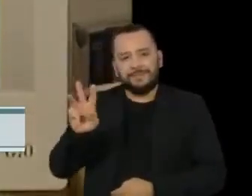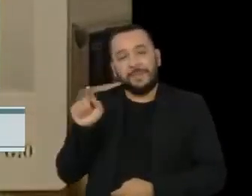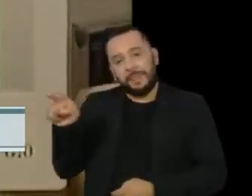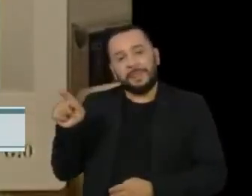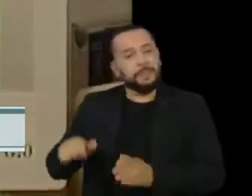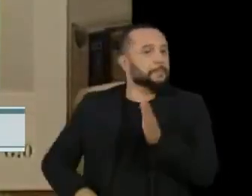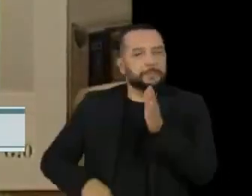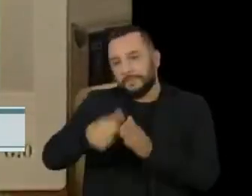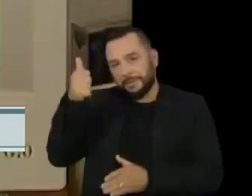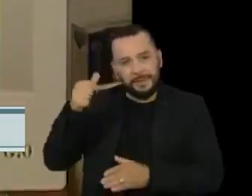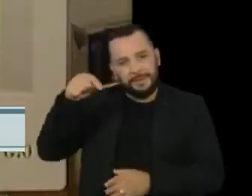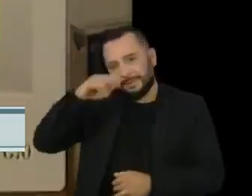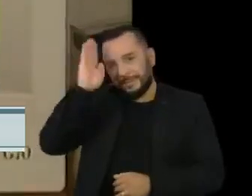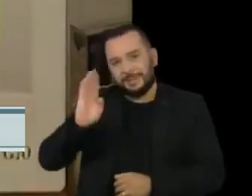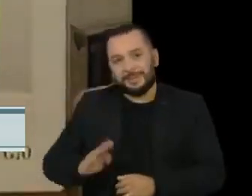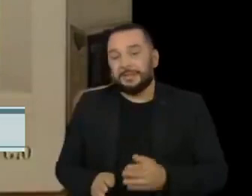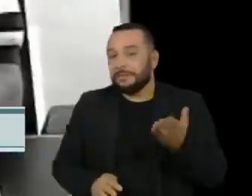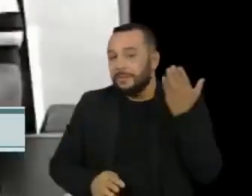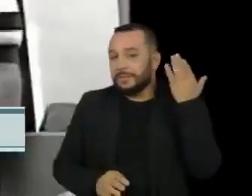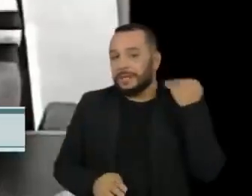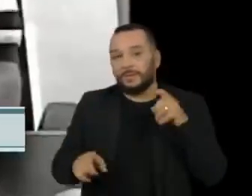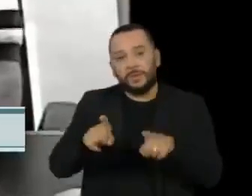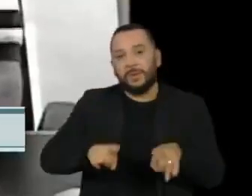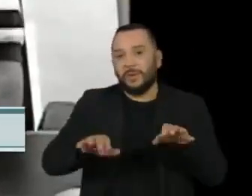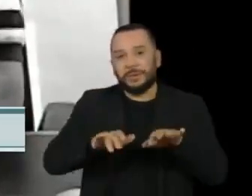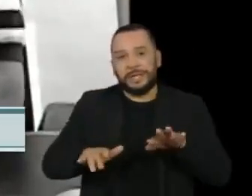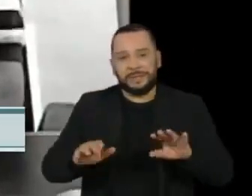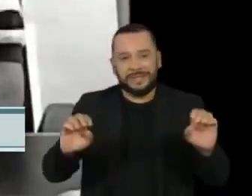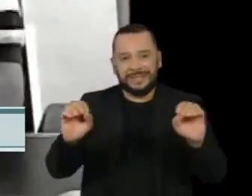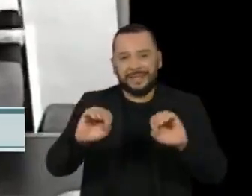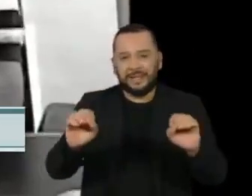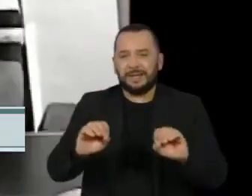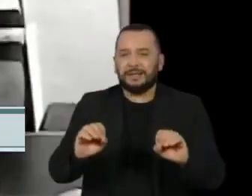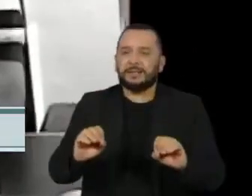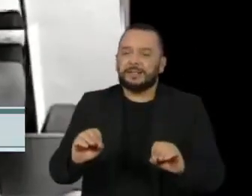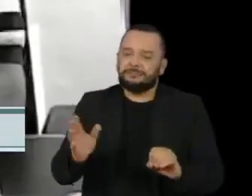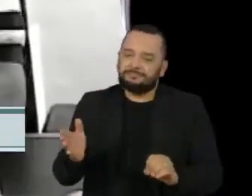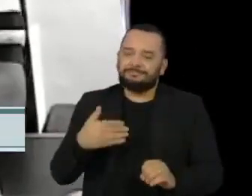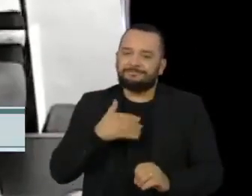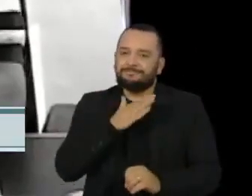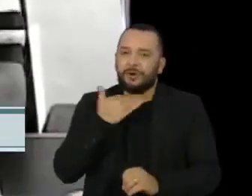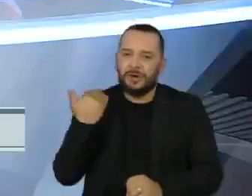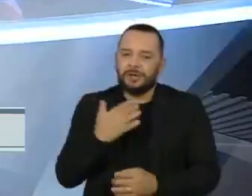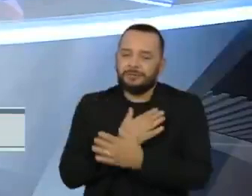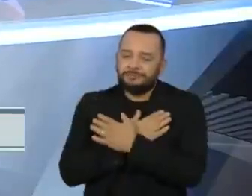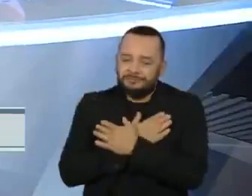rede de computadores nem era mato ainda. Vá em paz, Mandic, e obrigado.